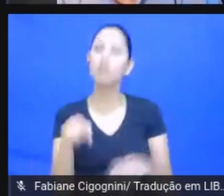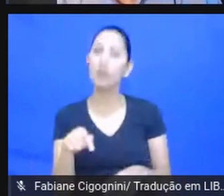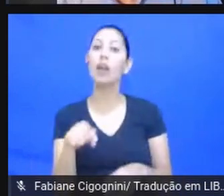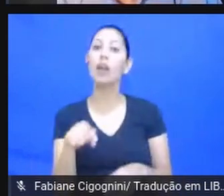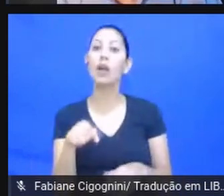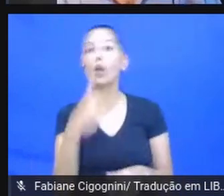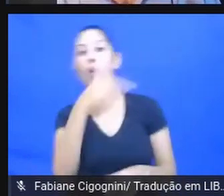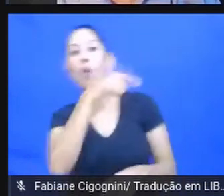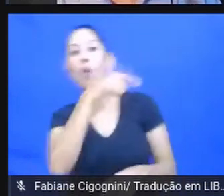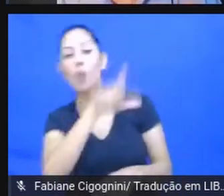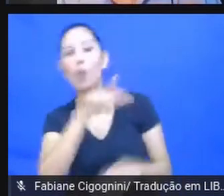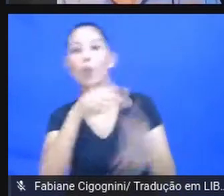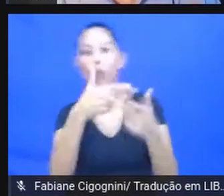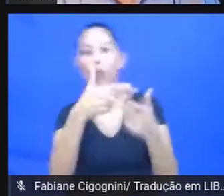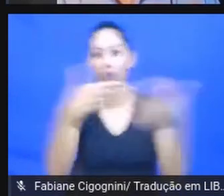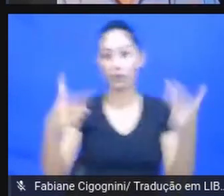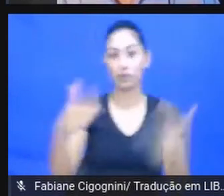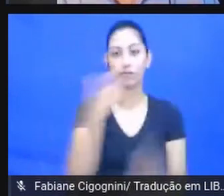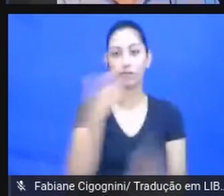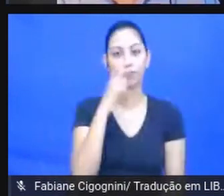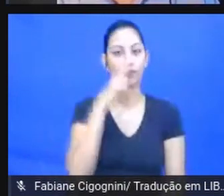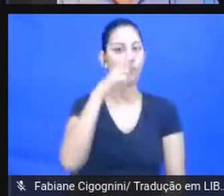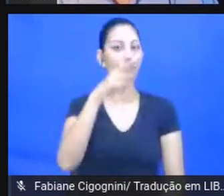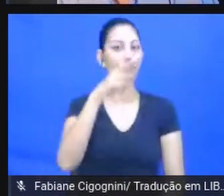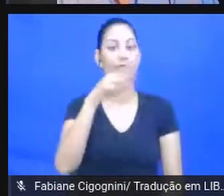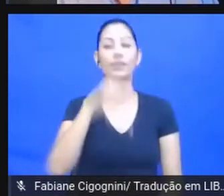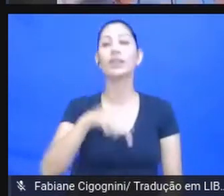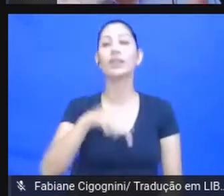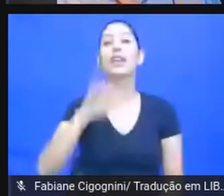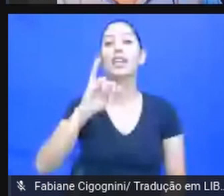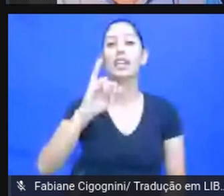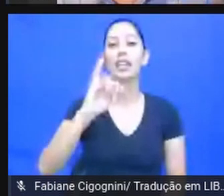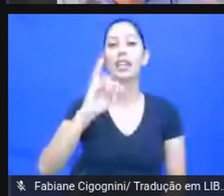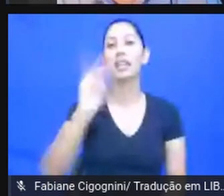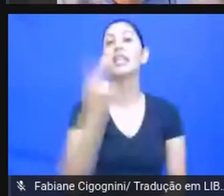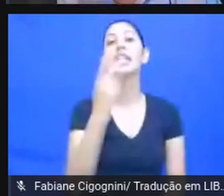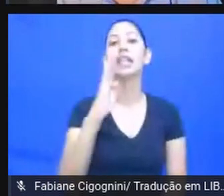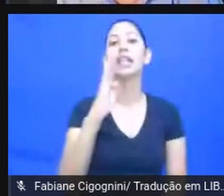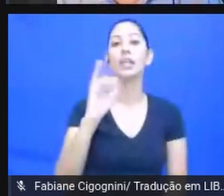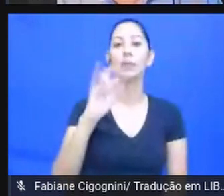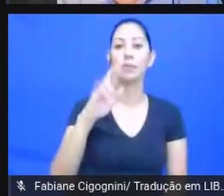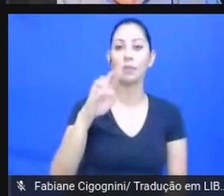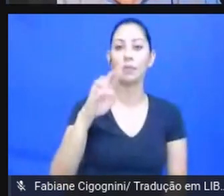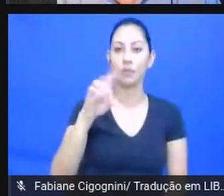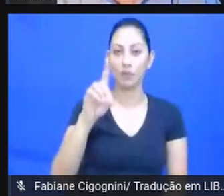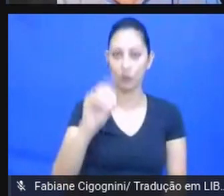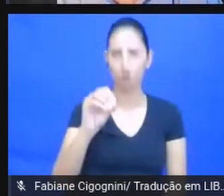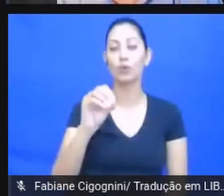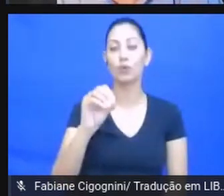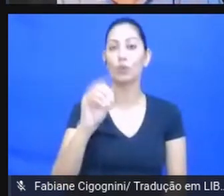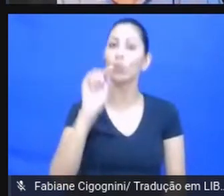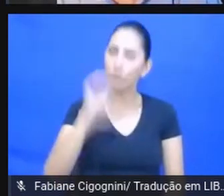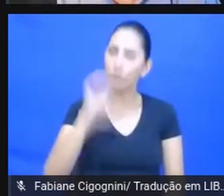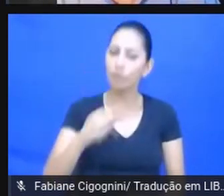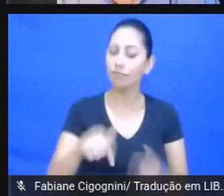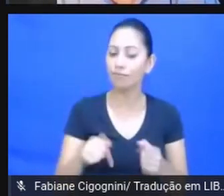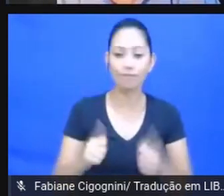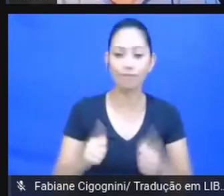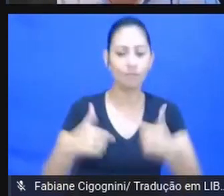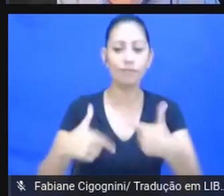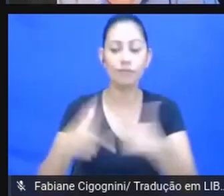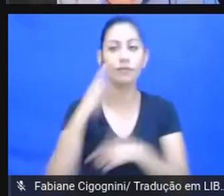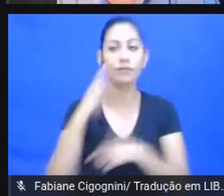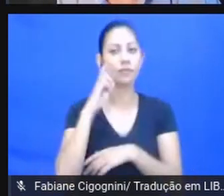híbrido, e a gente está testando, isso, das consequências, nós veremos